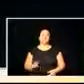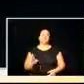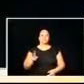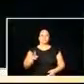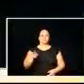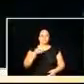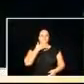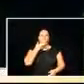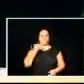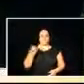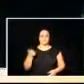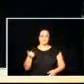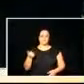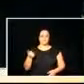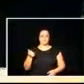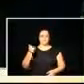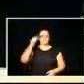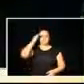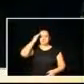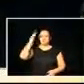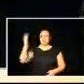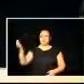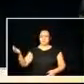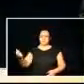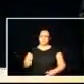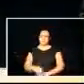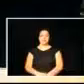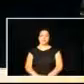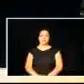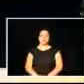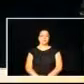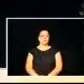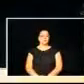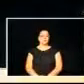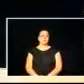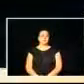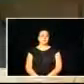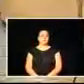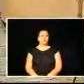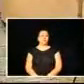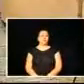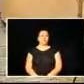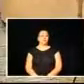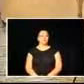realmente eles merecem. São essas minhas palavras, senhor presidente, exercício. Luizinho da Farmácia.